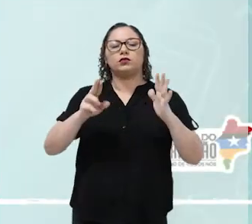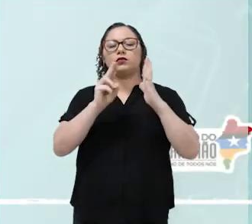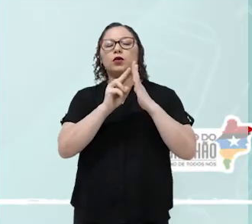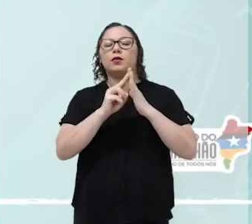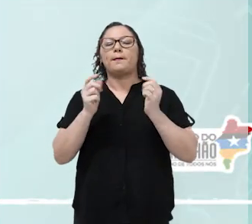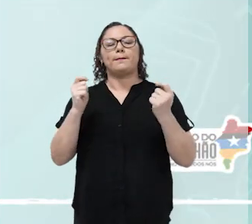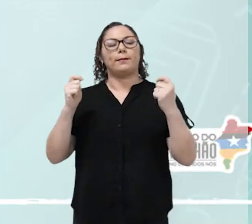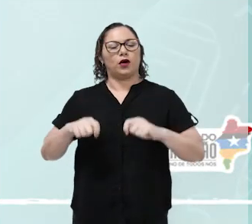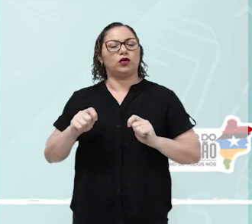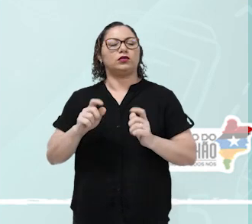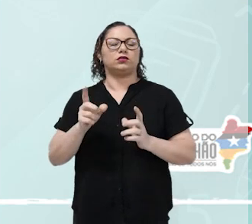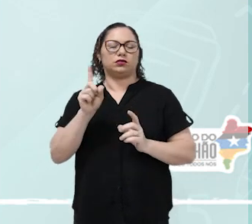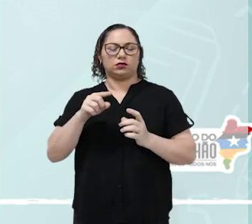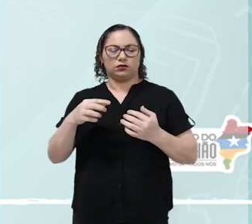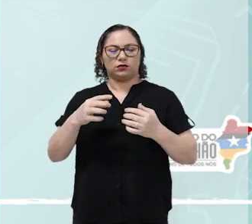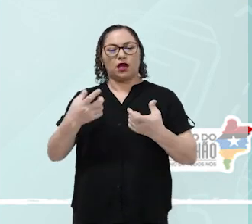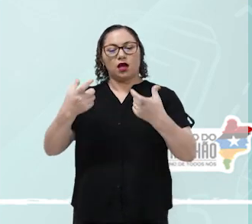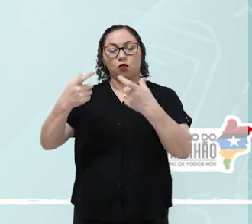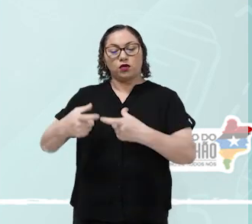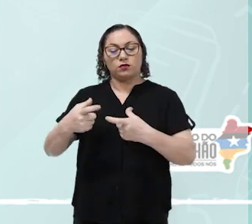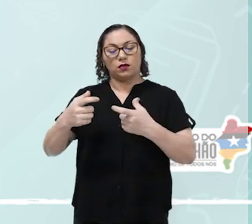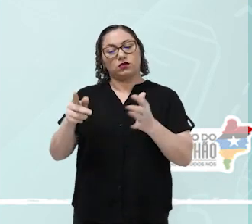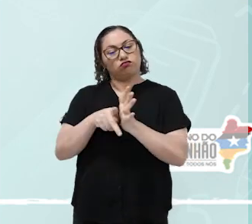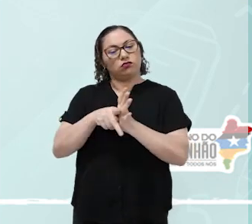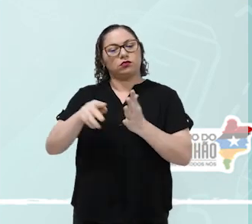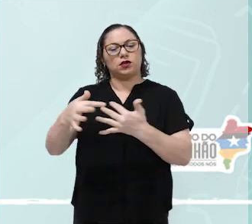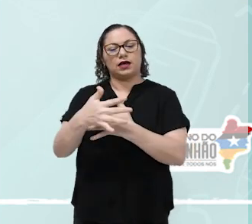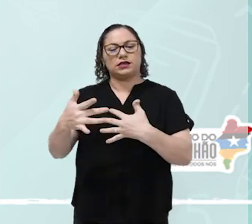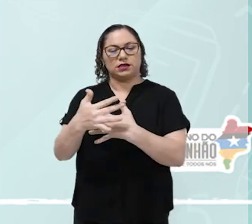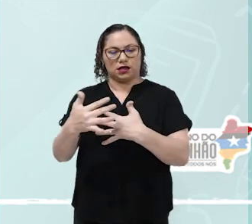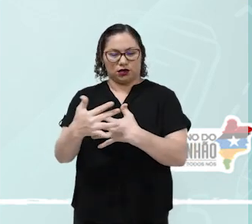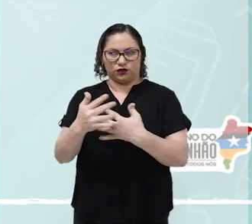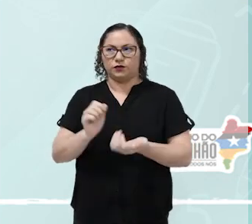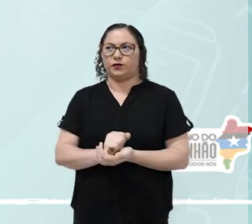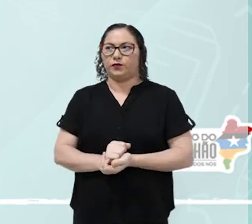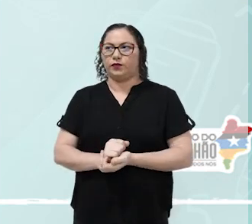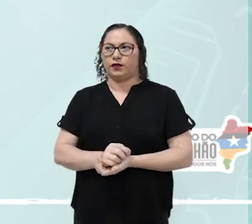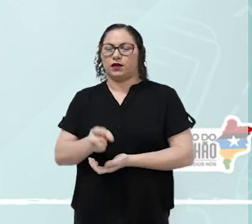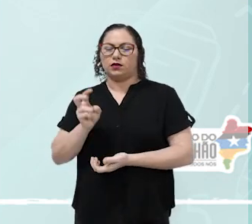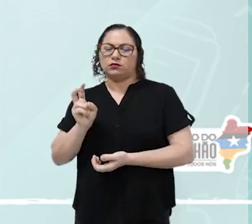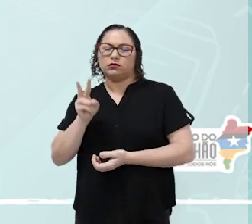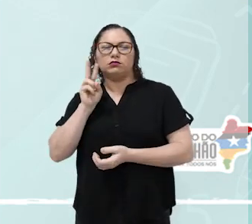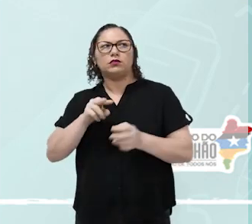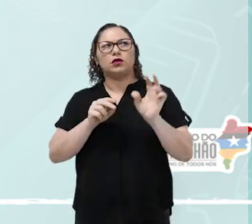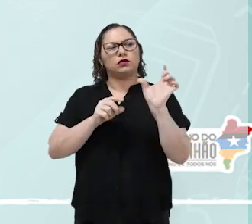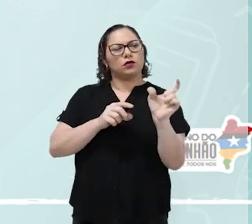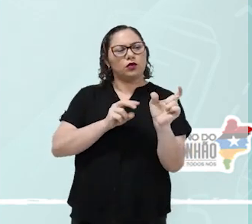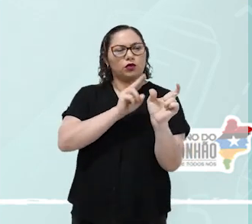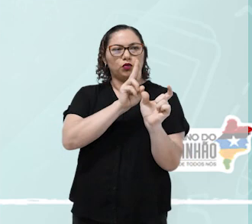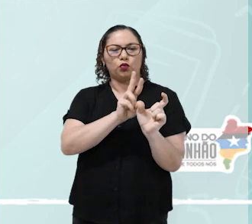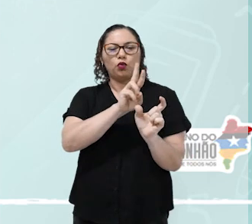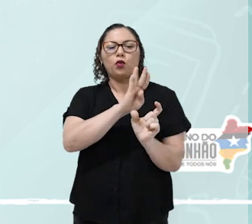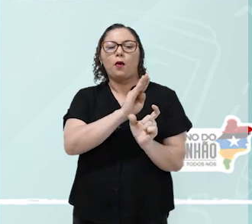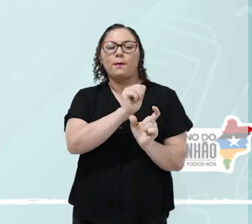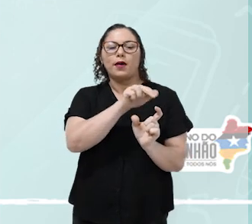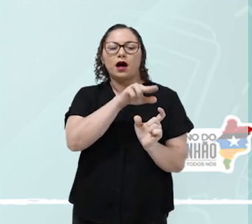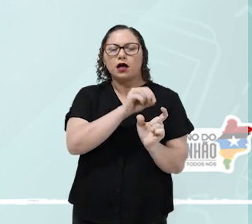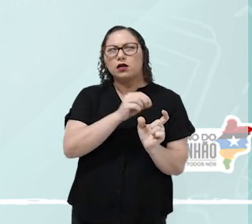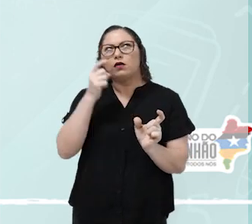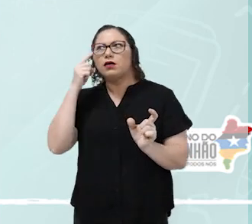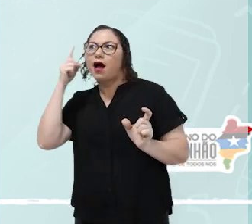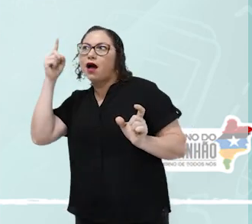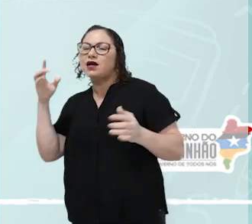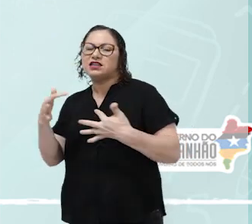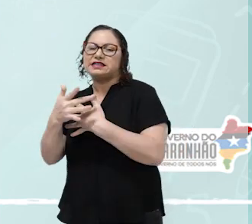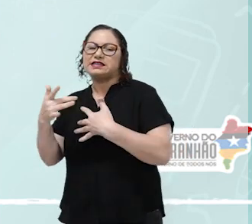pode ser definido como o espaço das cidades. Então olha só, toda vez que eu lembrar da palavra urbano, eu vou associar com a ideia